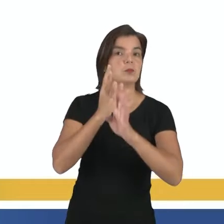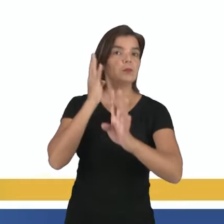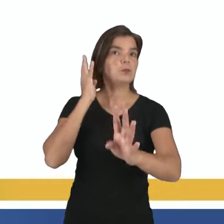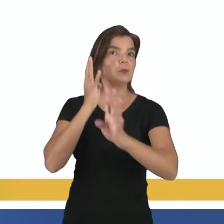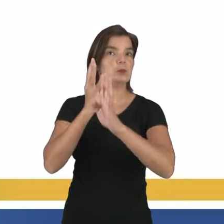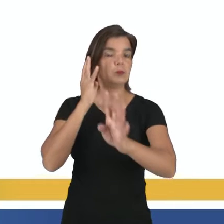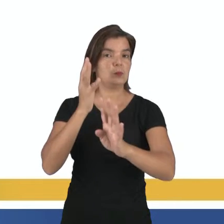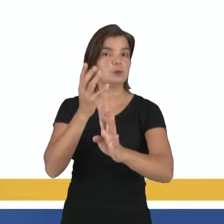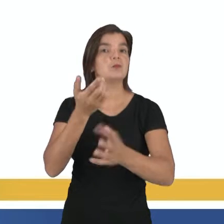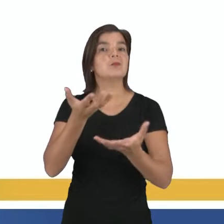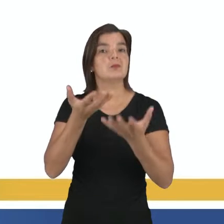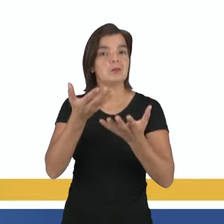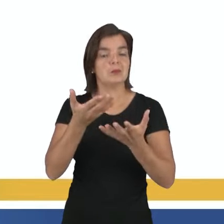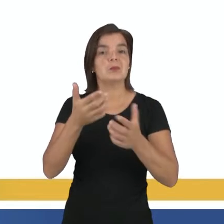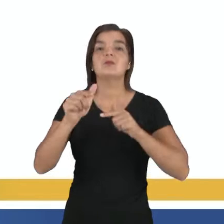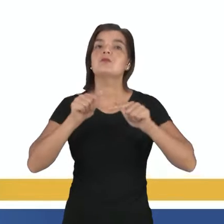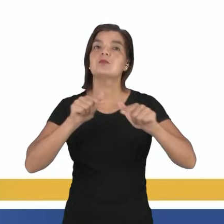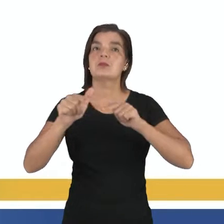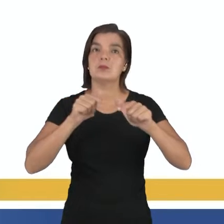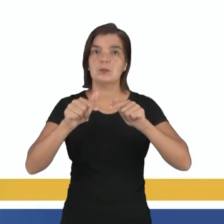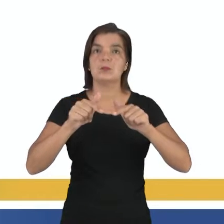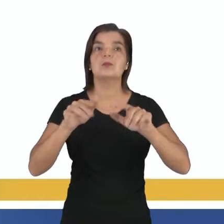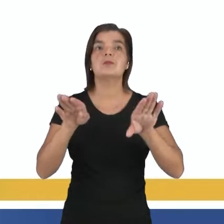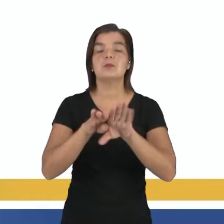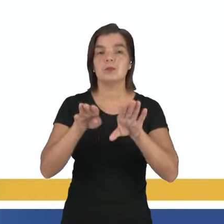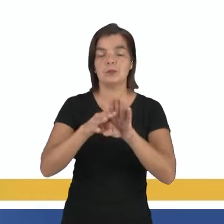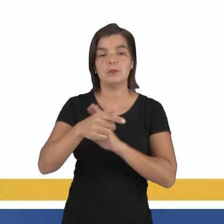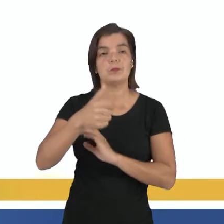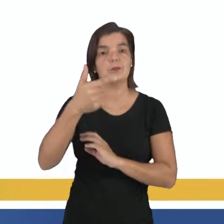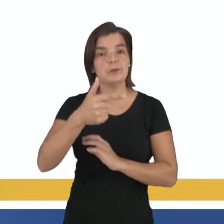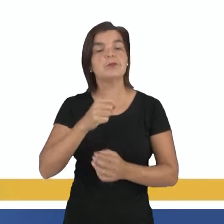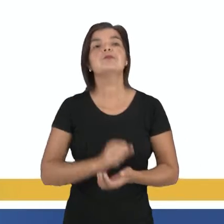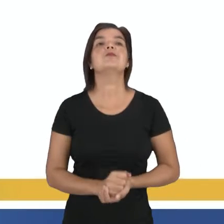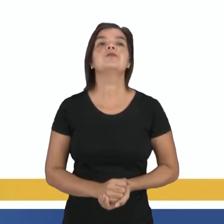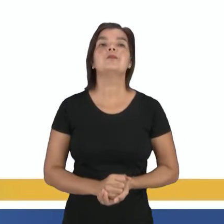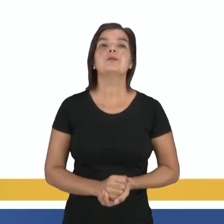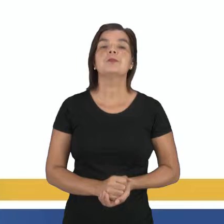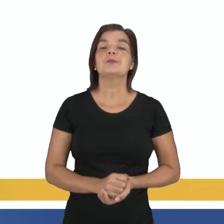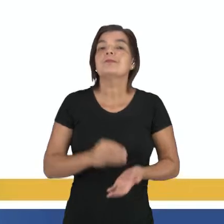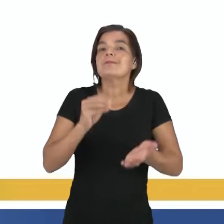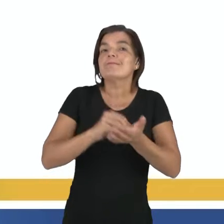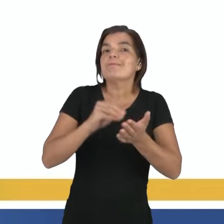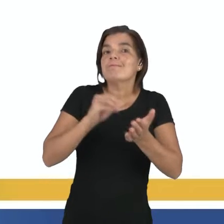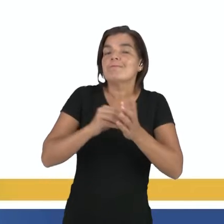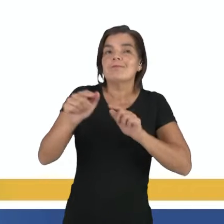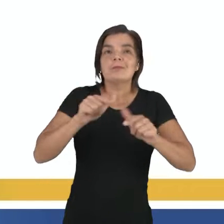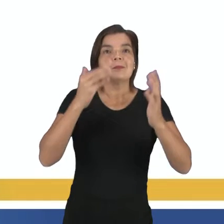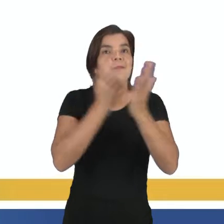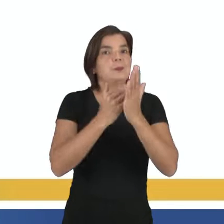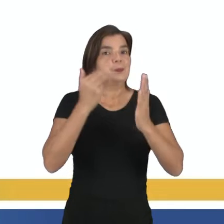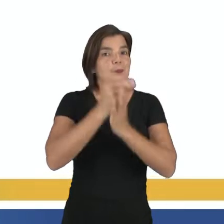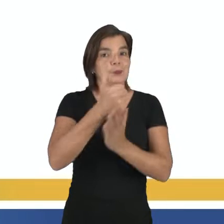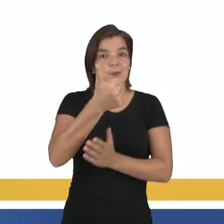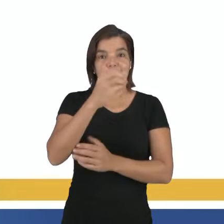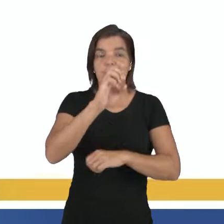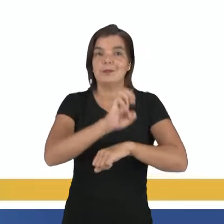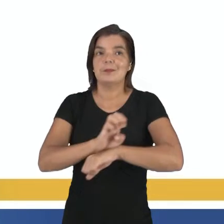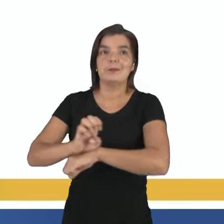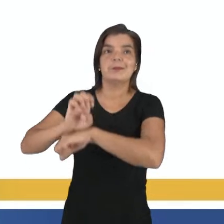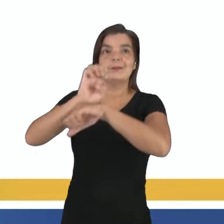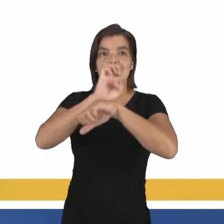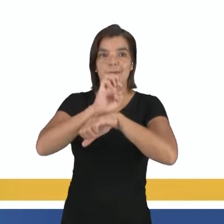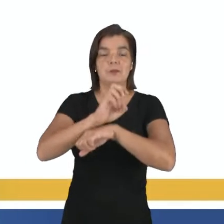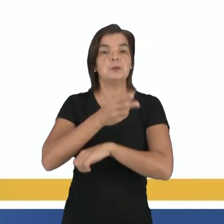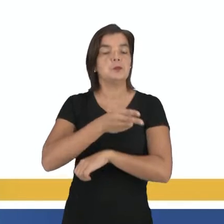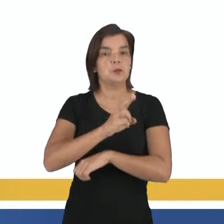na fila em busca de um trabalho no terceiro trimestre frente ao segundo. A taxa de desemprego subiu em 10 estados e ficou